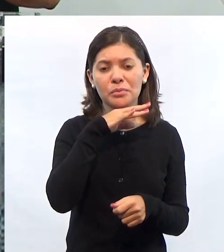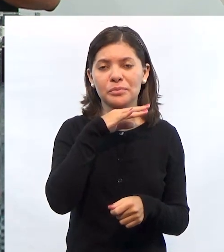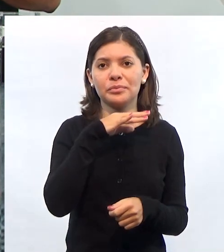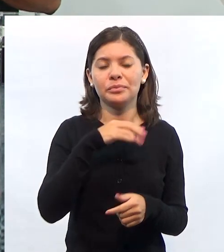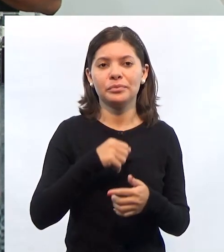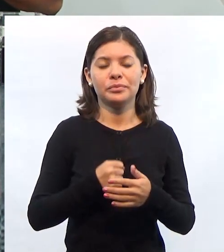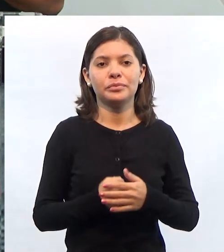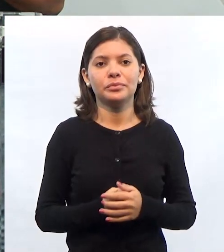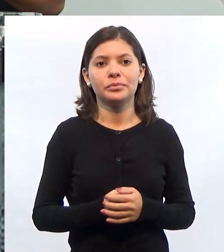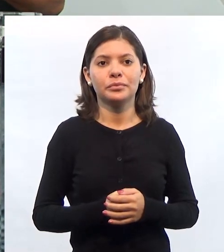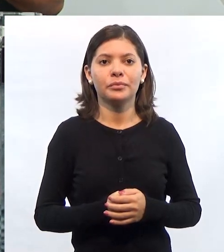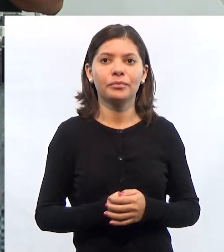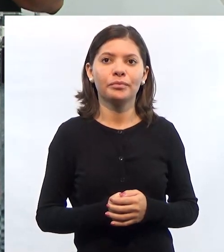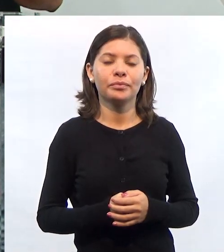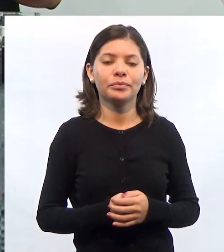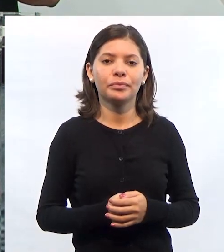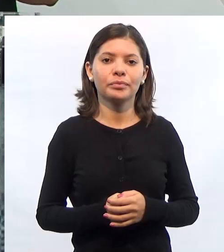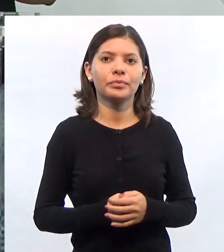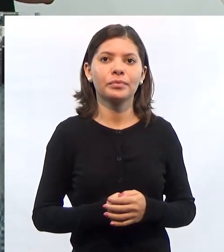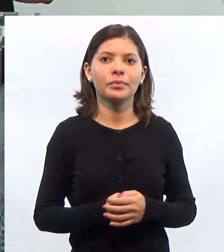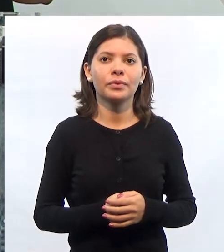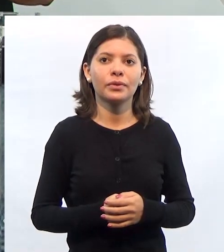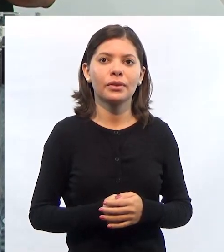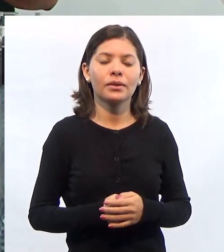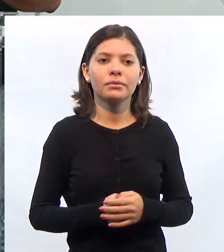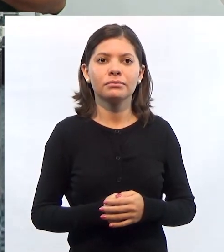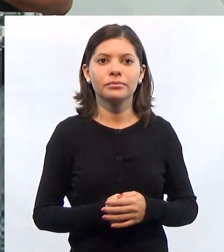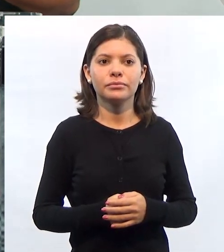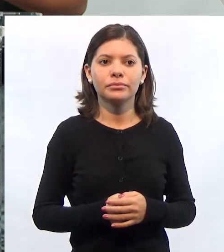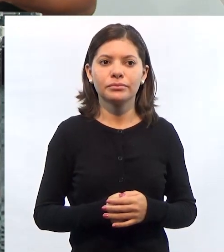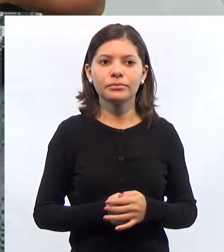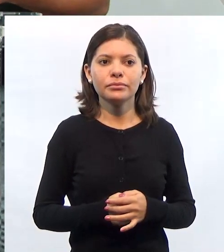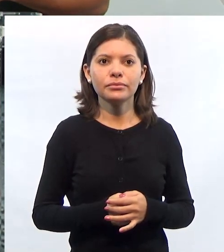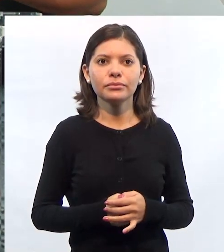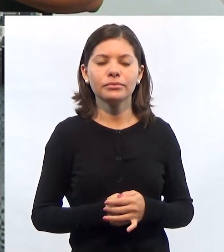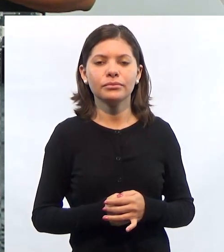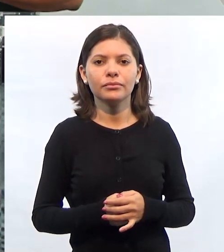desvio em relação ao padrão que colocou e o padrão que foi atingido